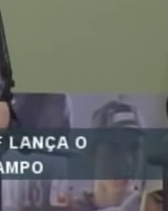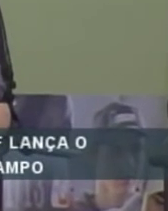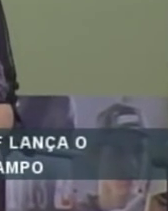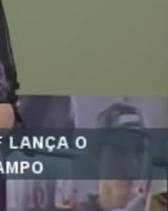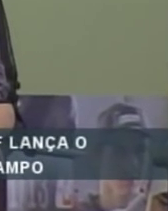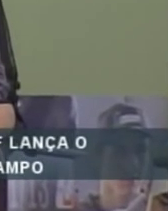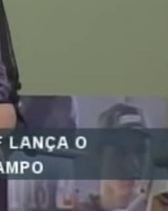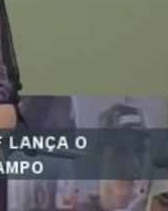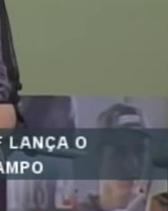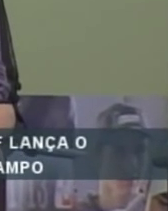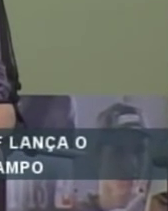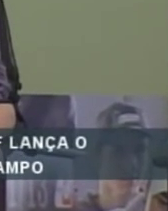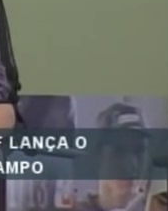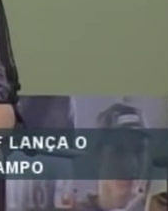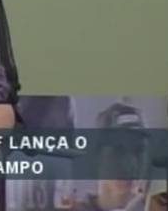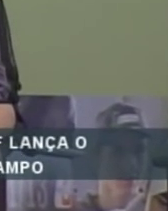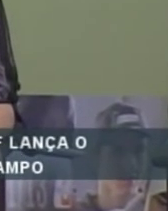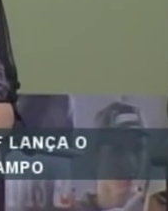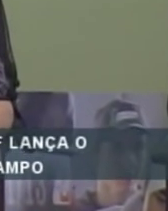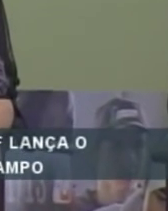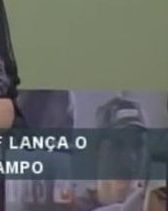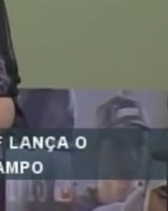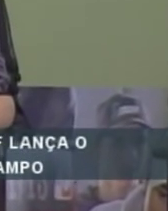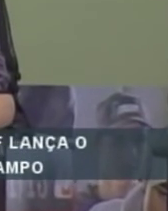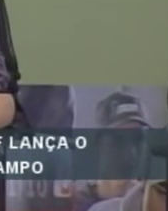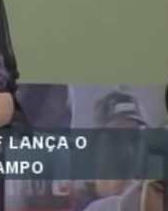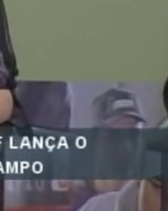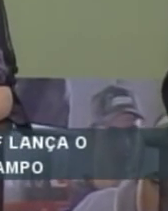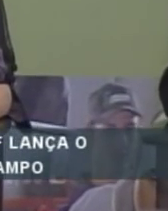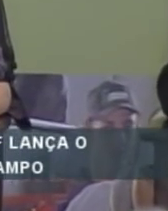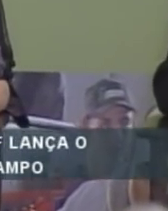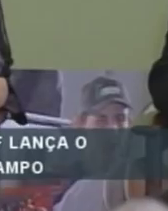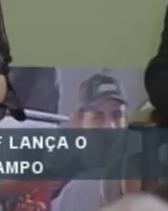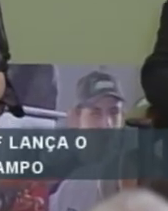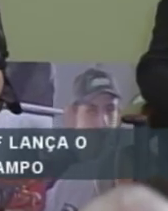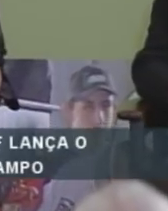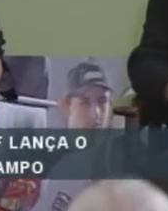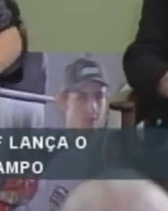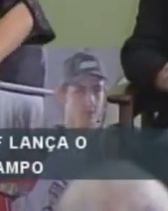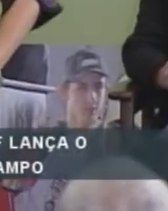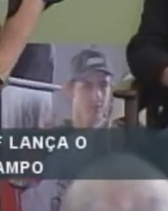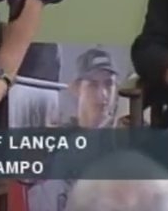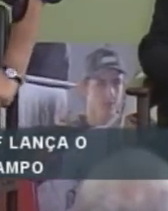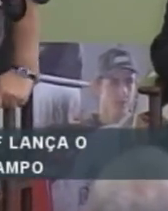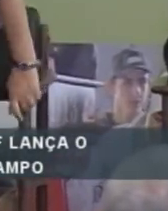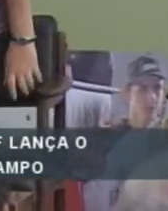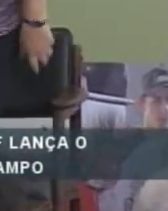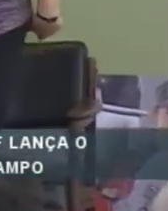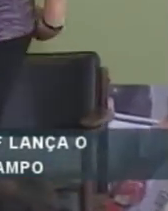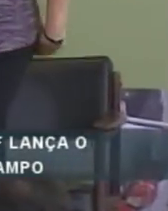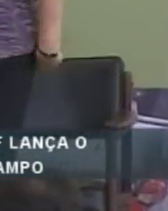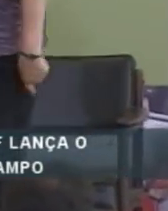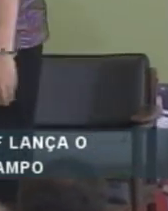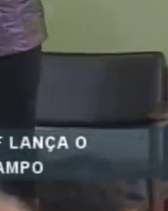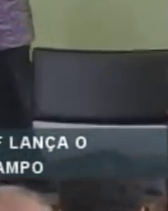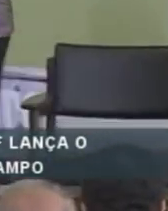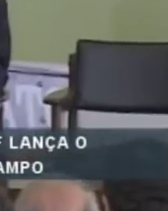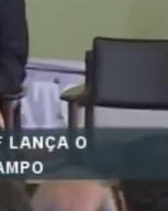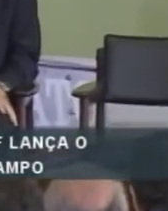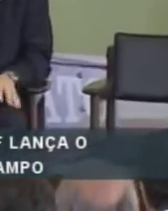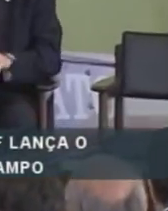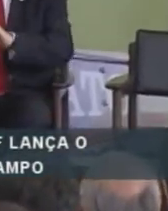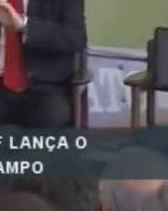de ensino antes do fechamento de escolas do campo. Com a palavra, a senhora Presidenta da República.